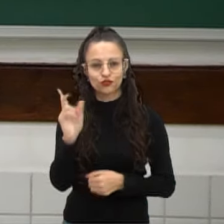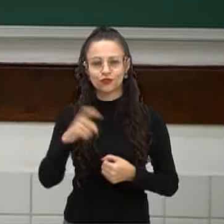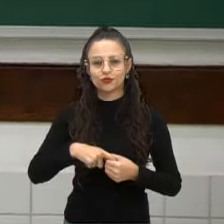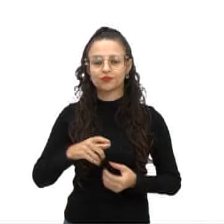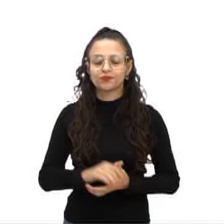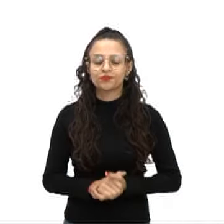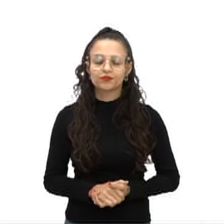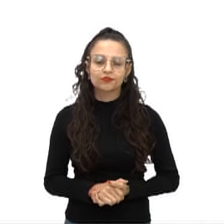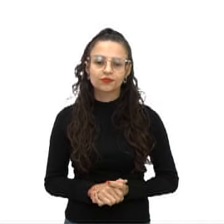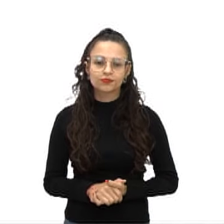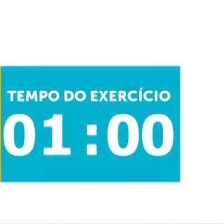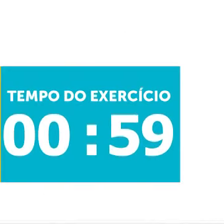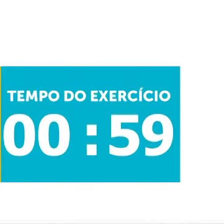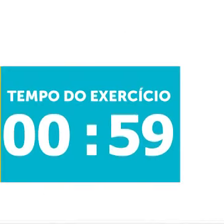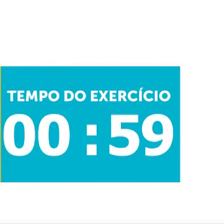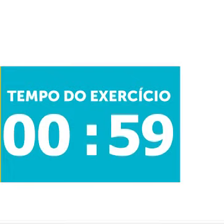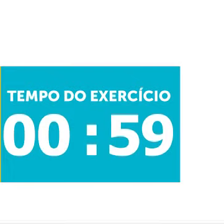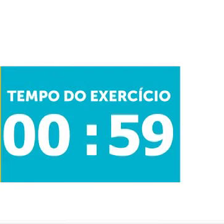volta.